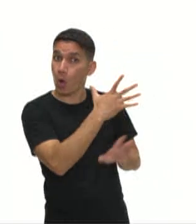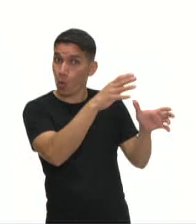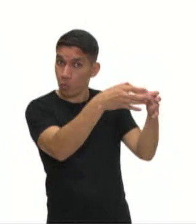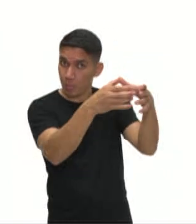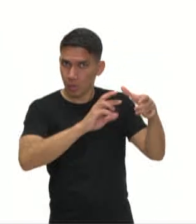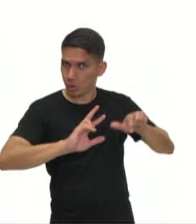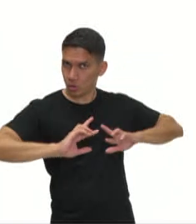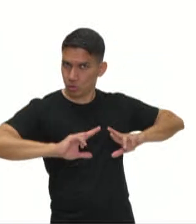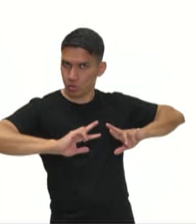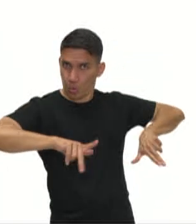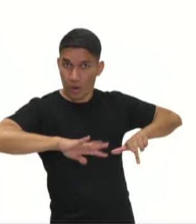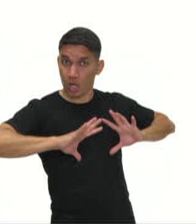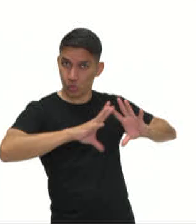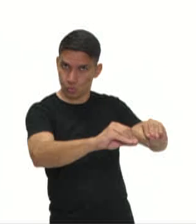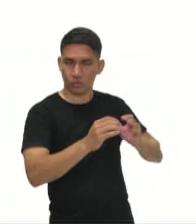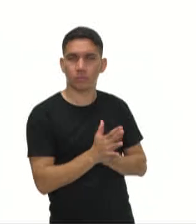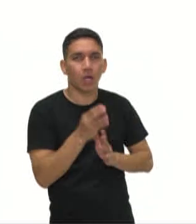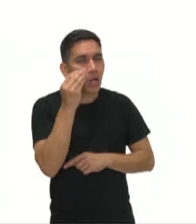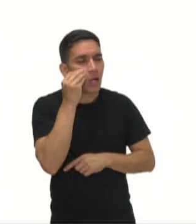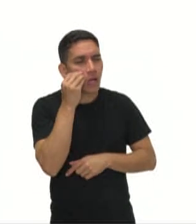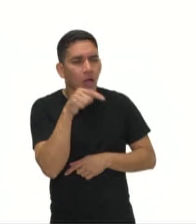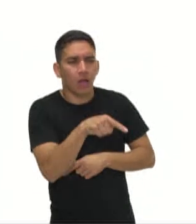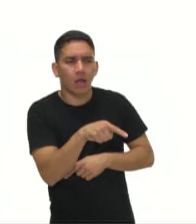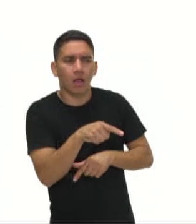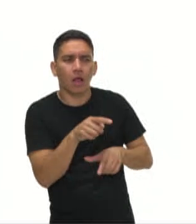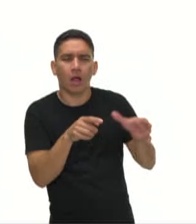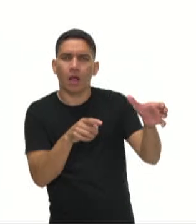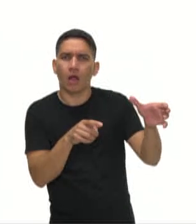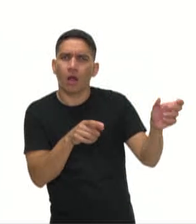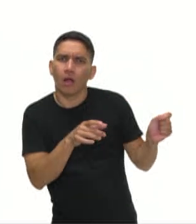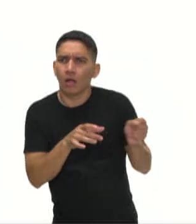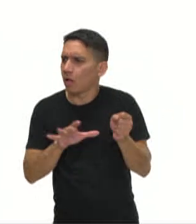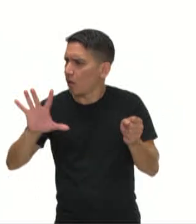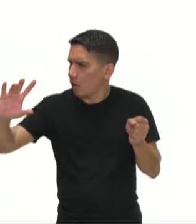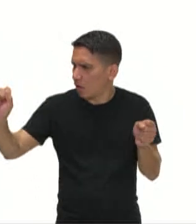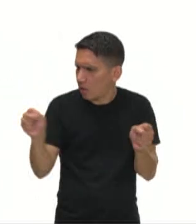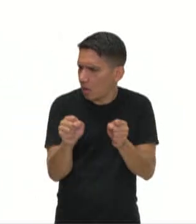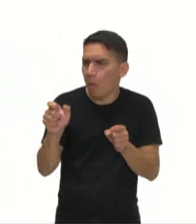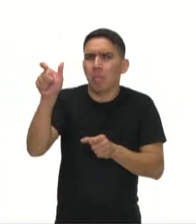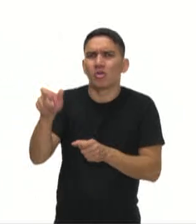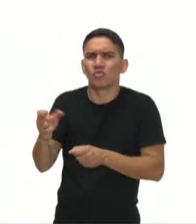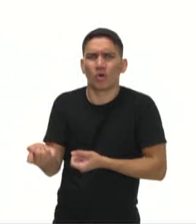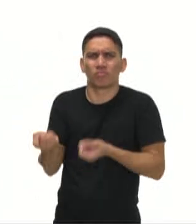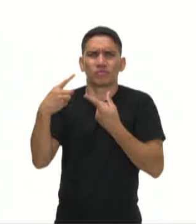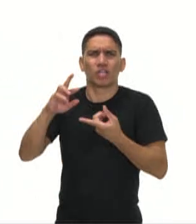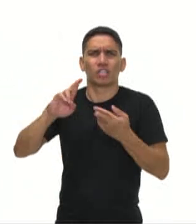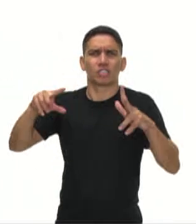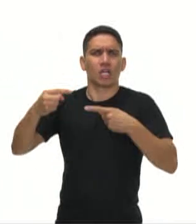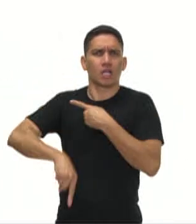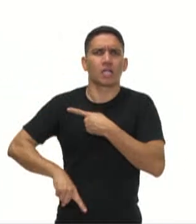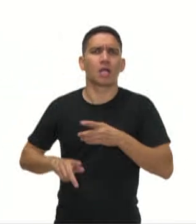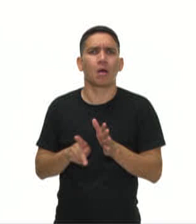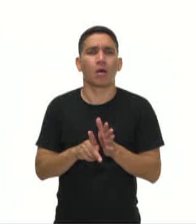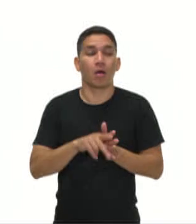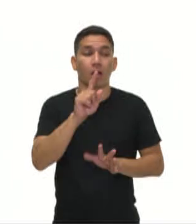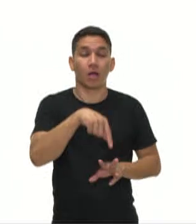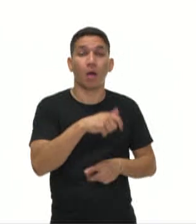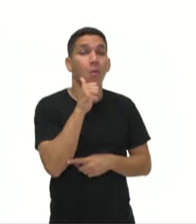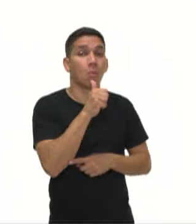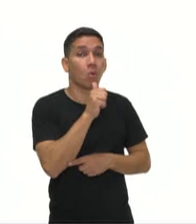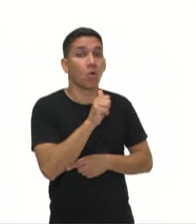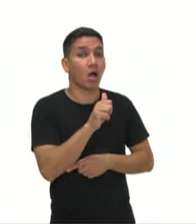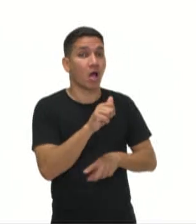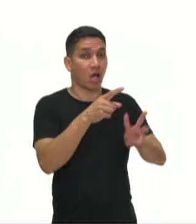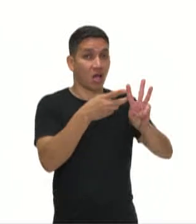não todas, né, que buscava incorporar pessoas estranhas à comunidade. Então, consistia em dar uma moça índia como